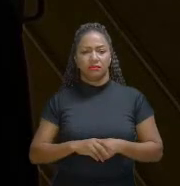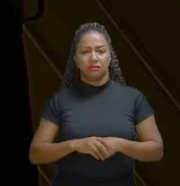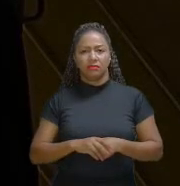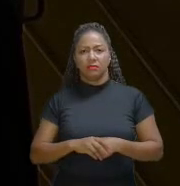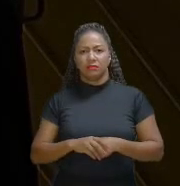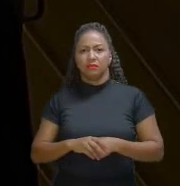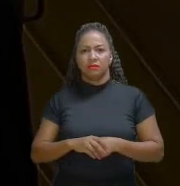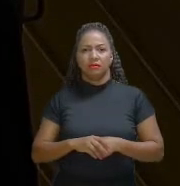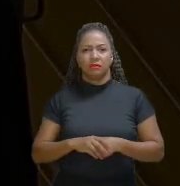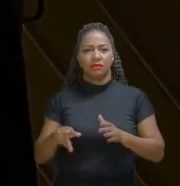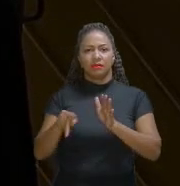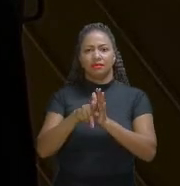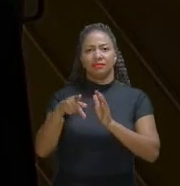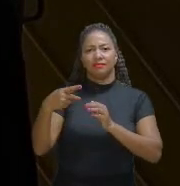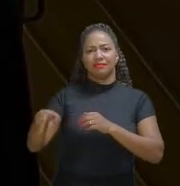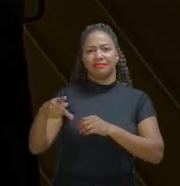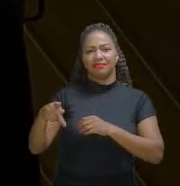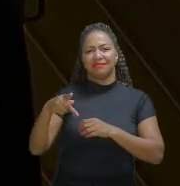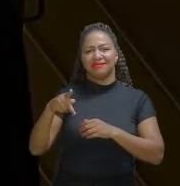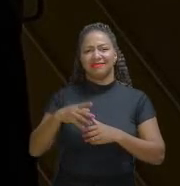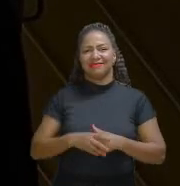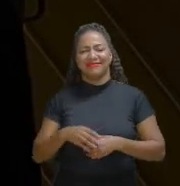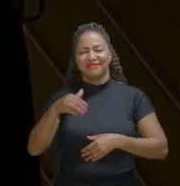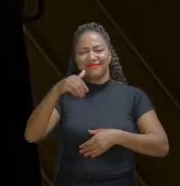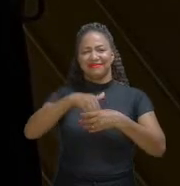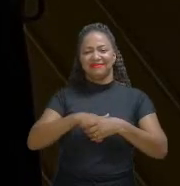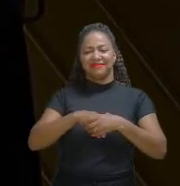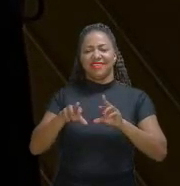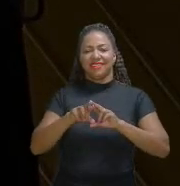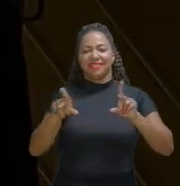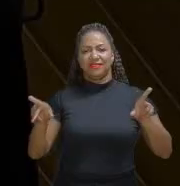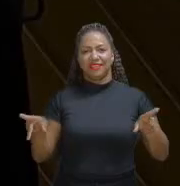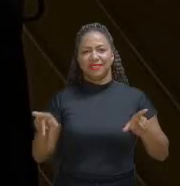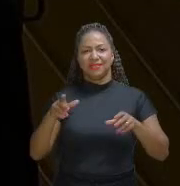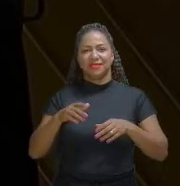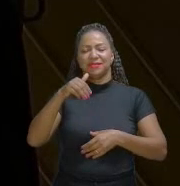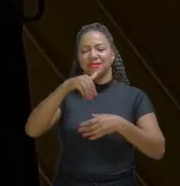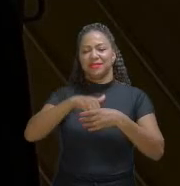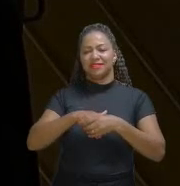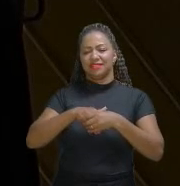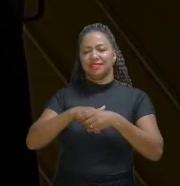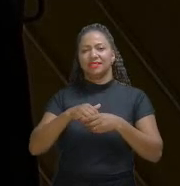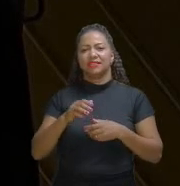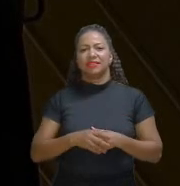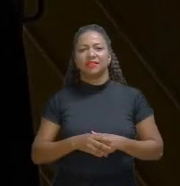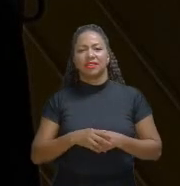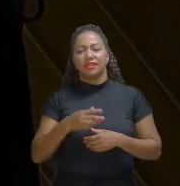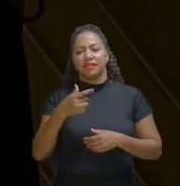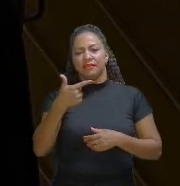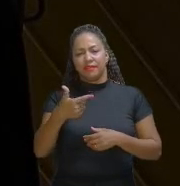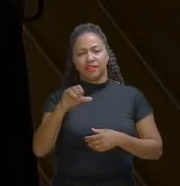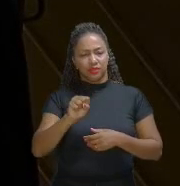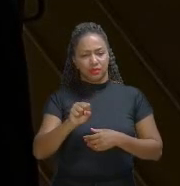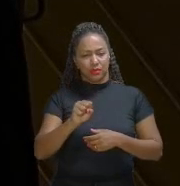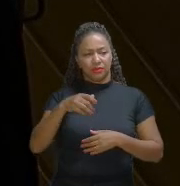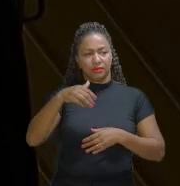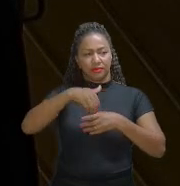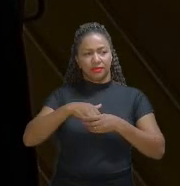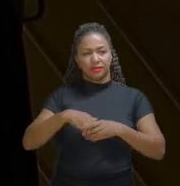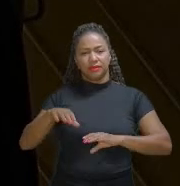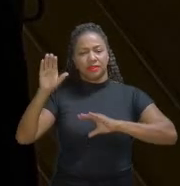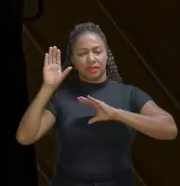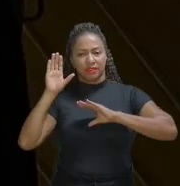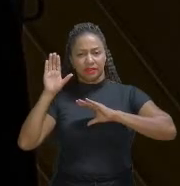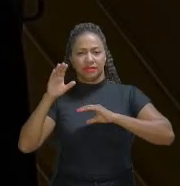060-050-880 Tocantins, a candidata não obteve sequer um voto, diferente das votações de 33 e 28 votos das candidatas